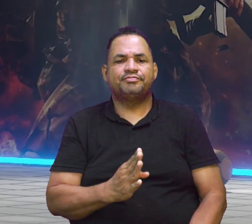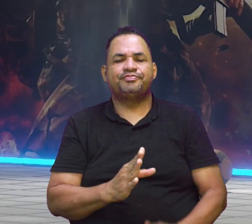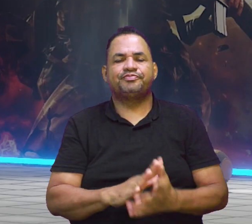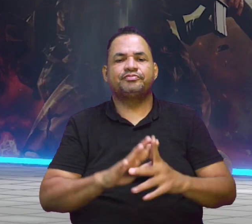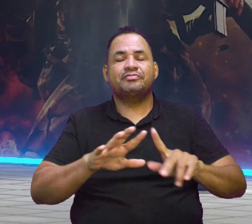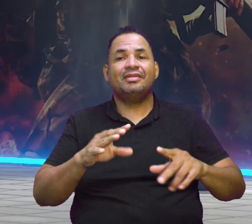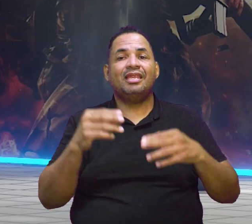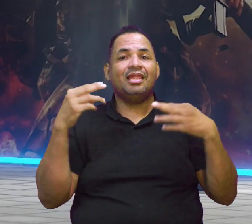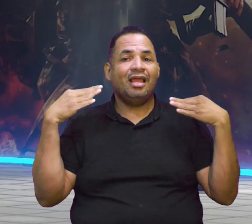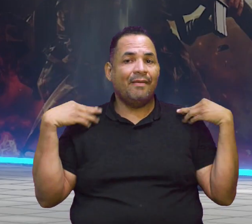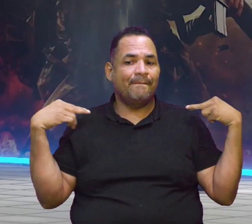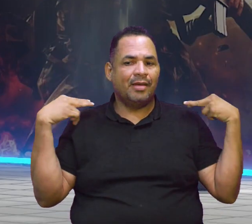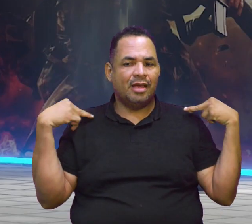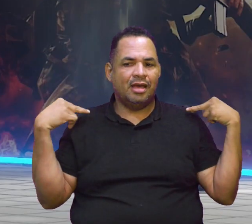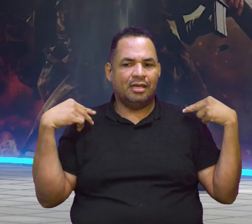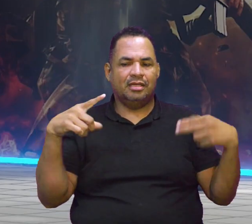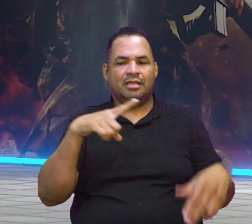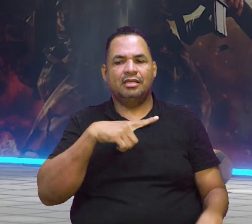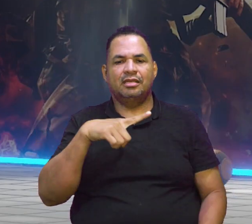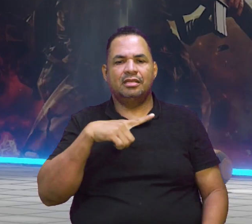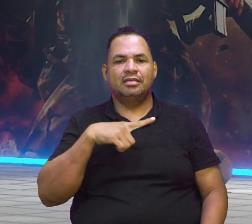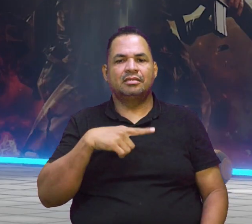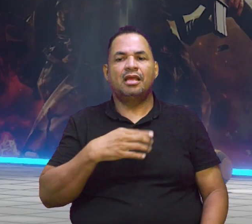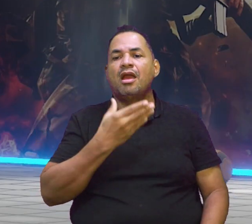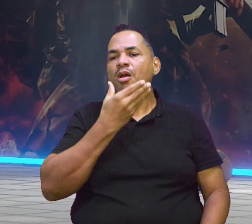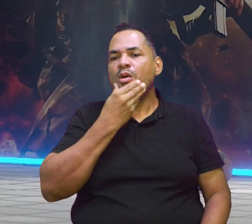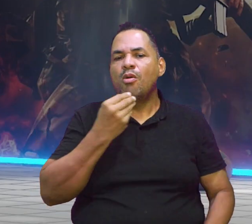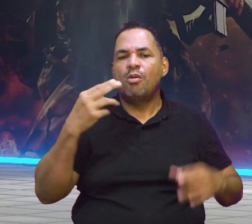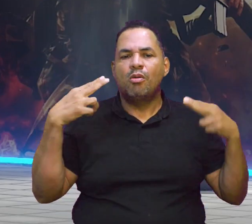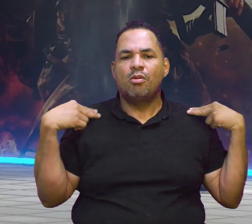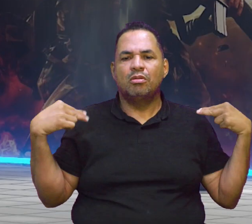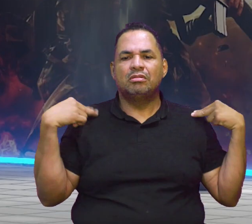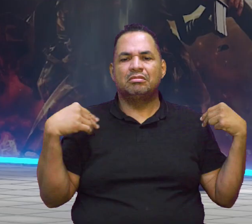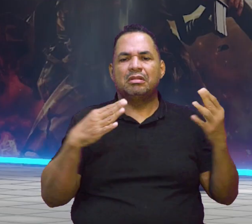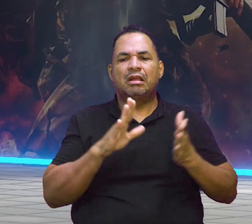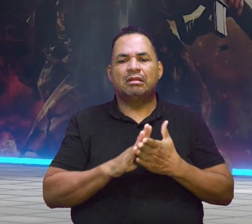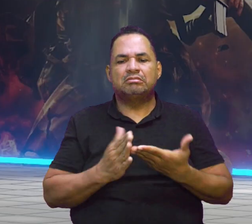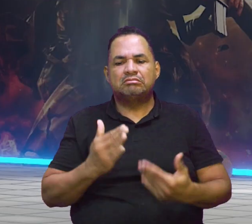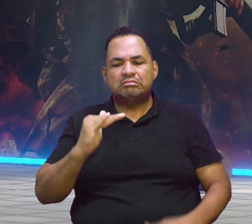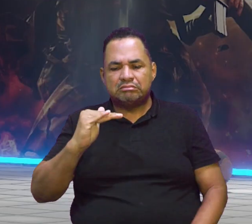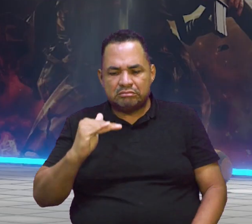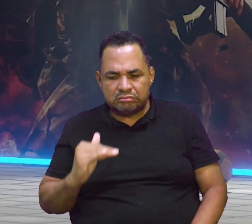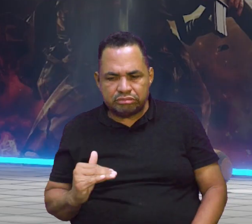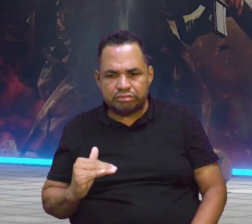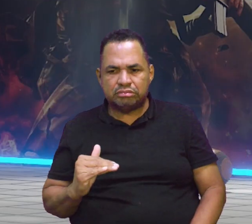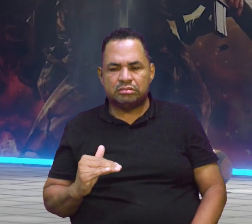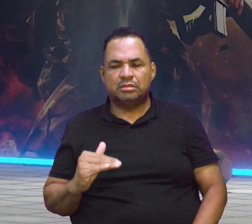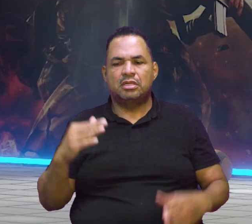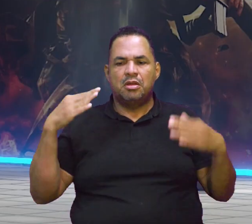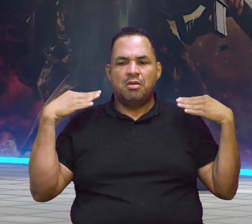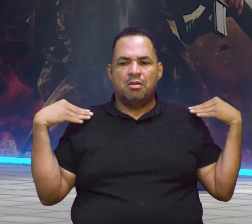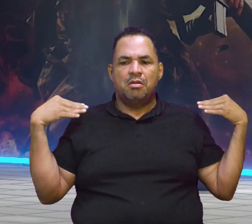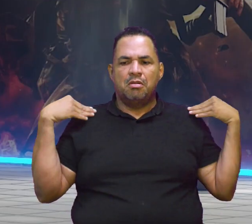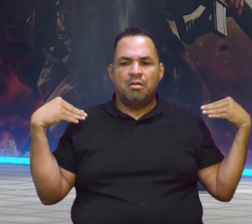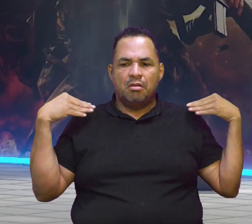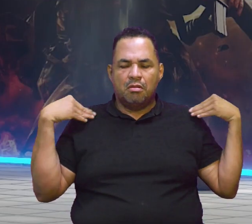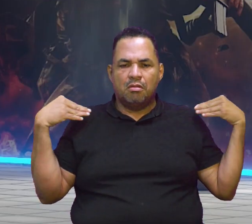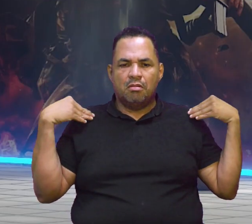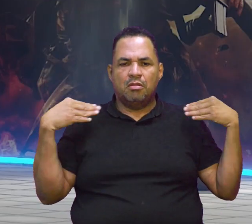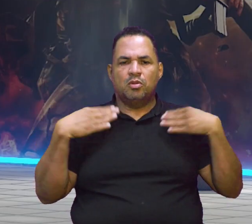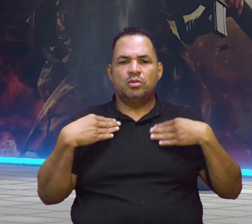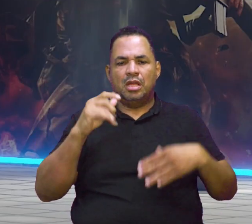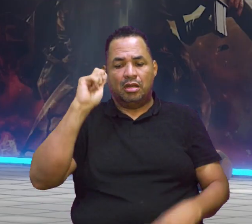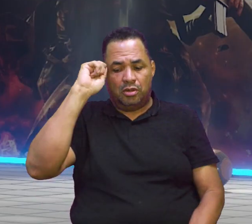nós vamos ter os marinheiros rasos. O que é esse marinheiro raso? Eram negros,